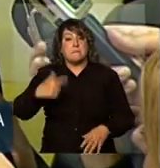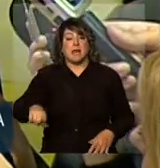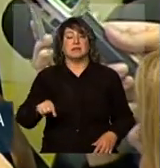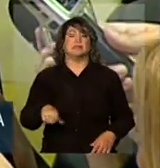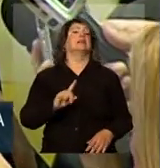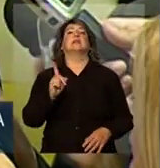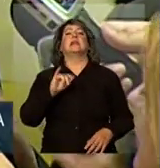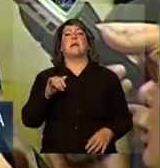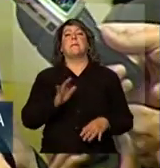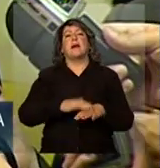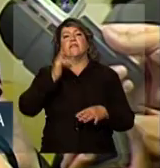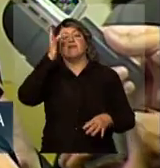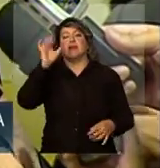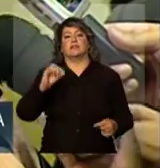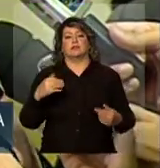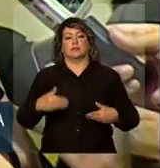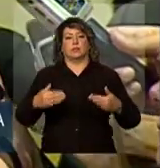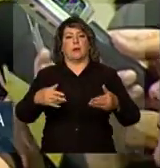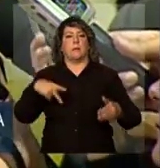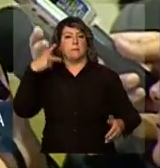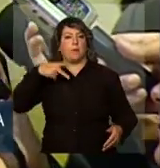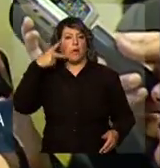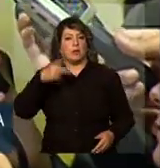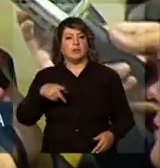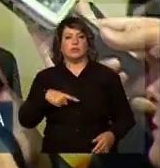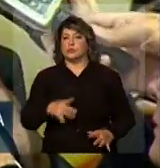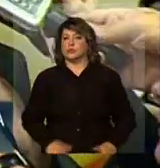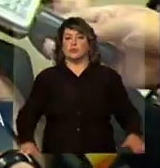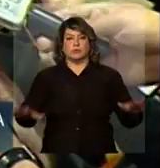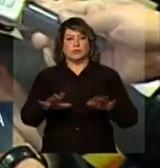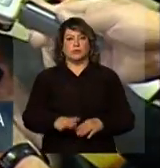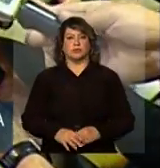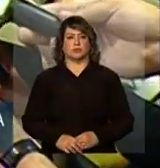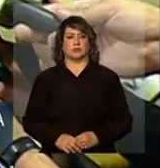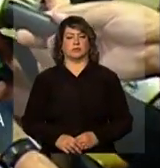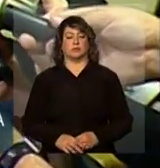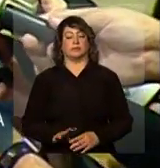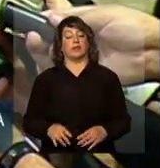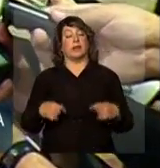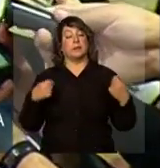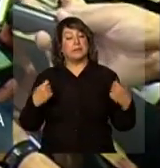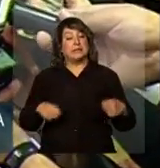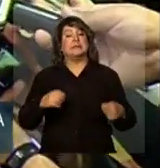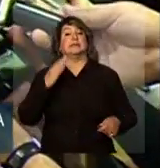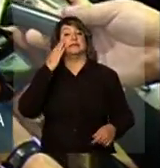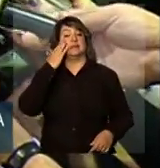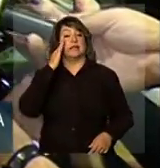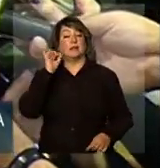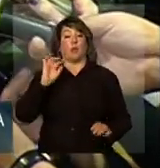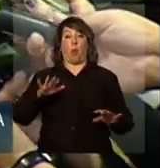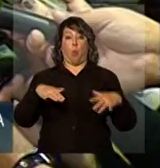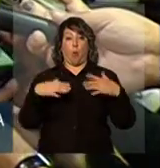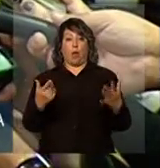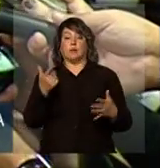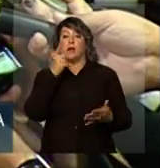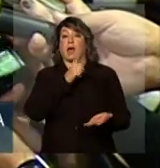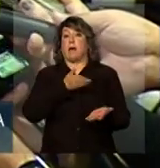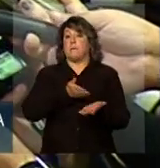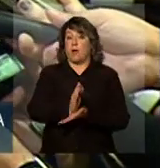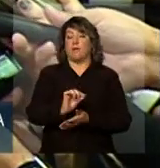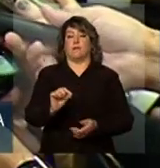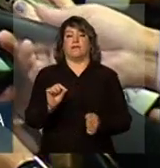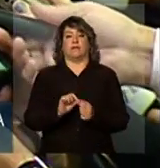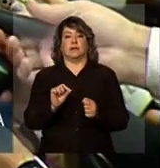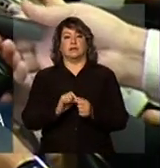ser mais fácil é tocar as políticas públicas de modo geral é preciso entender que quando se aprova por exemplo a construção